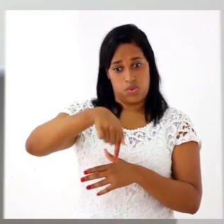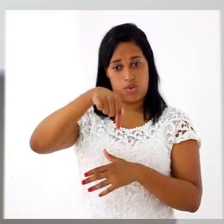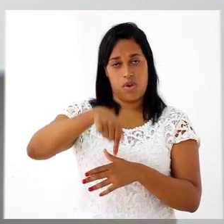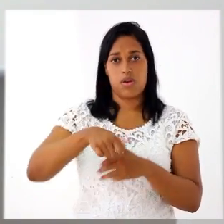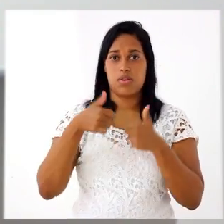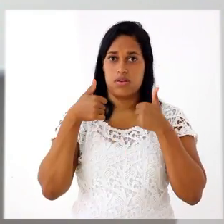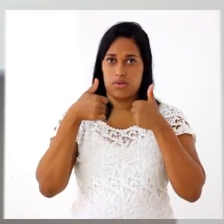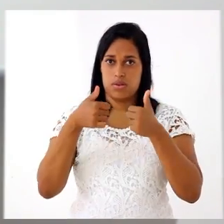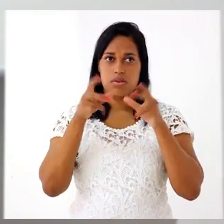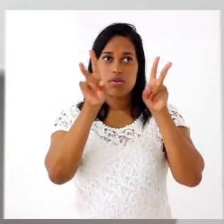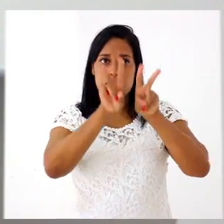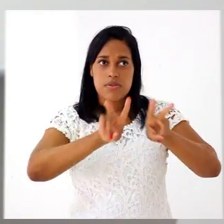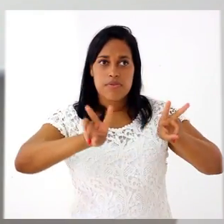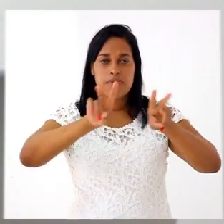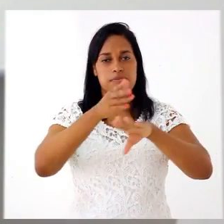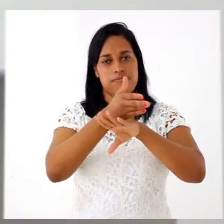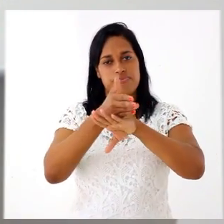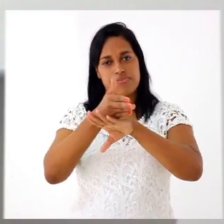nessa videoaula.